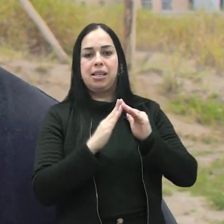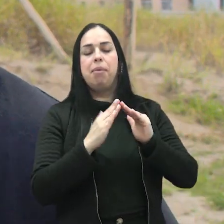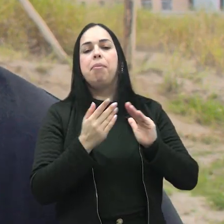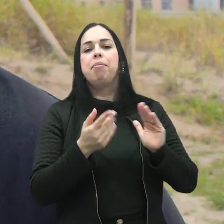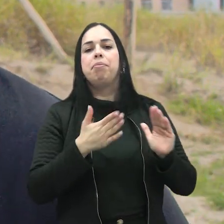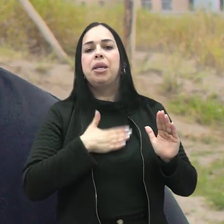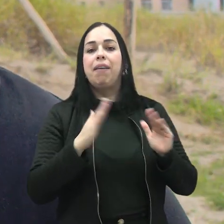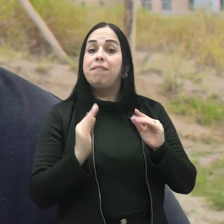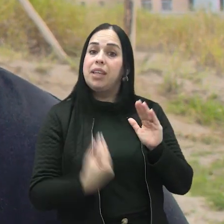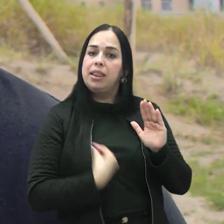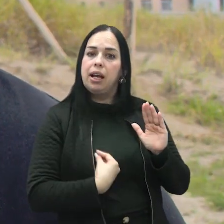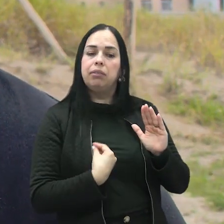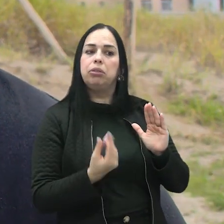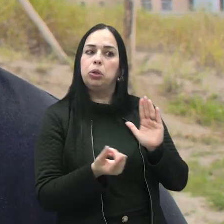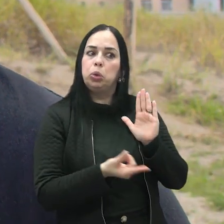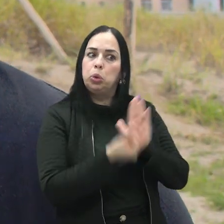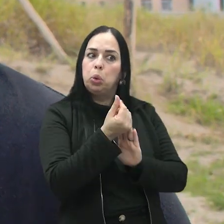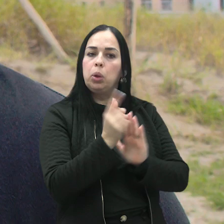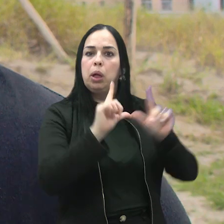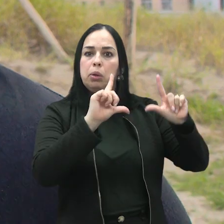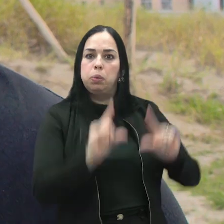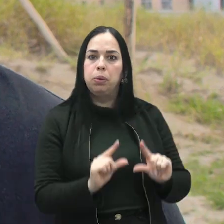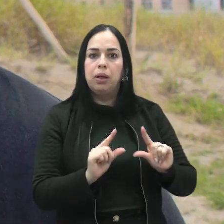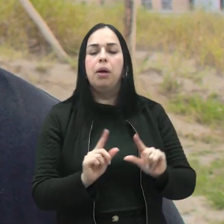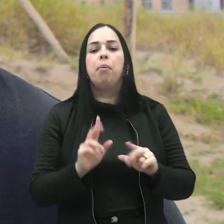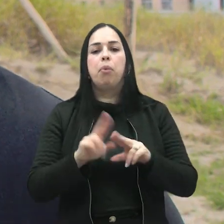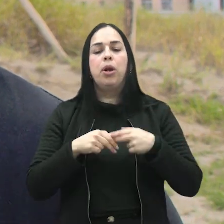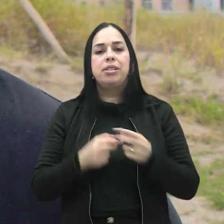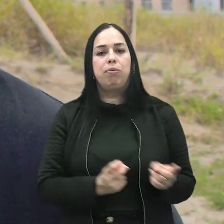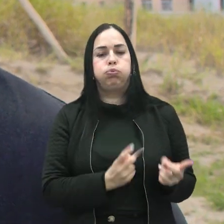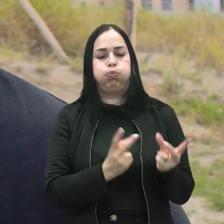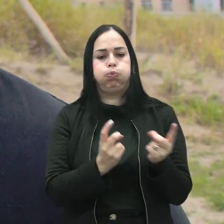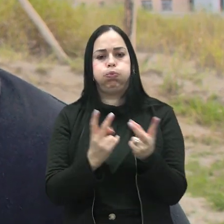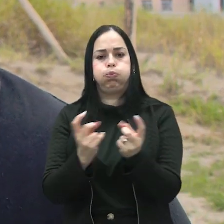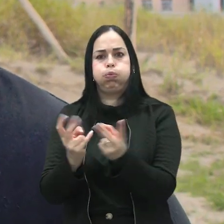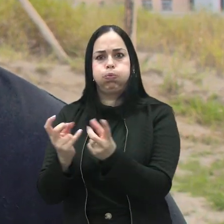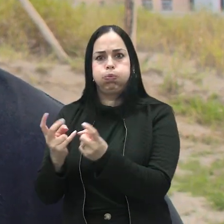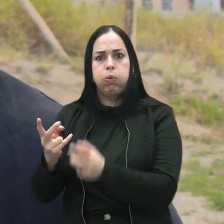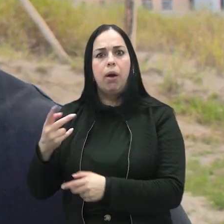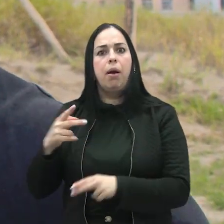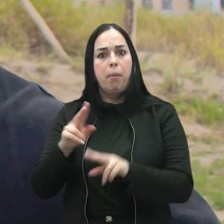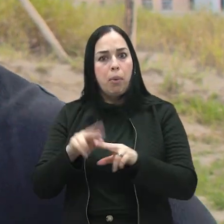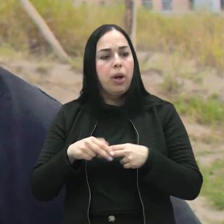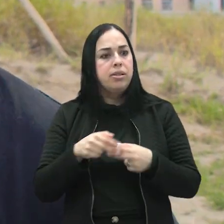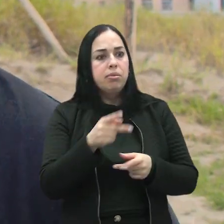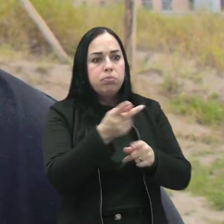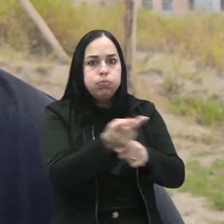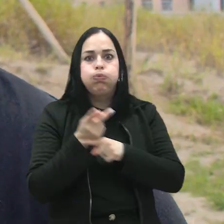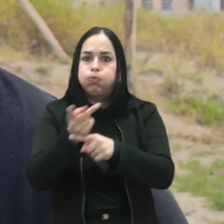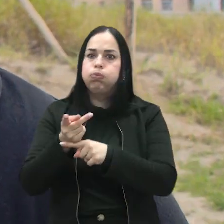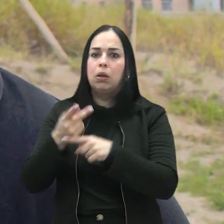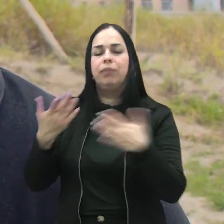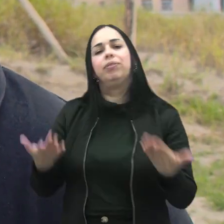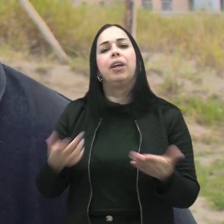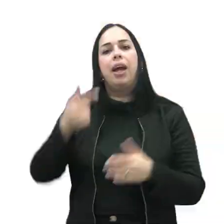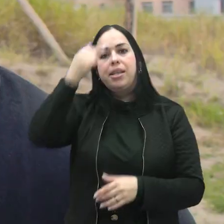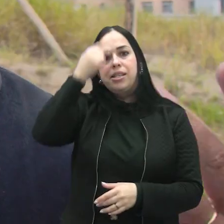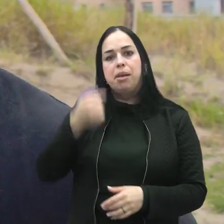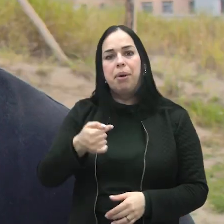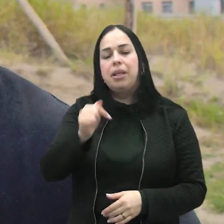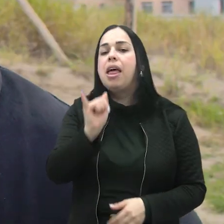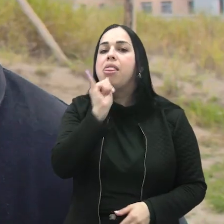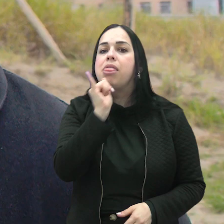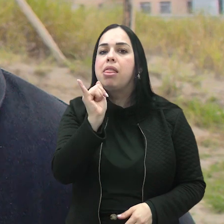justamente aí pela menor taxa de juros do mercado. Isso tem alavancado muito o número de vendas, né? A procura aqui no nosso plantão de vendas também.